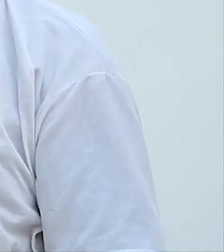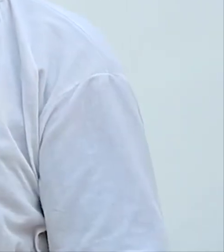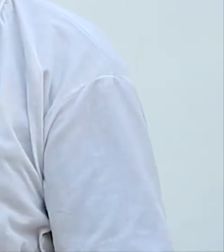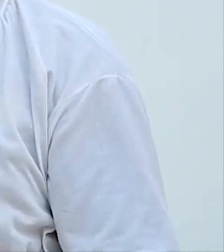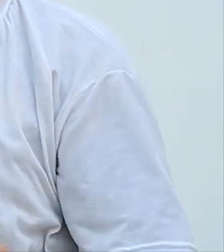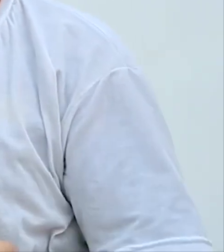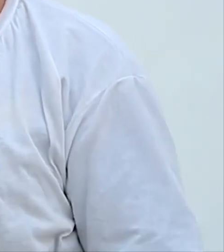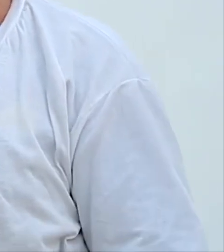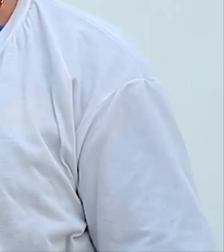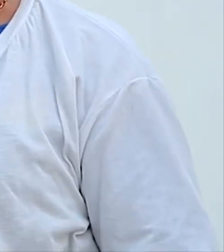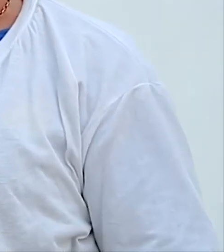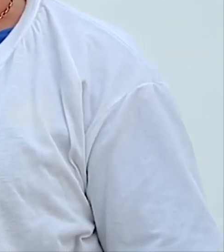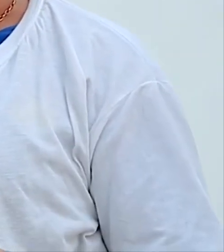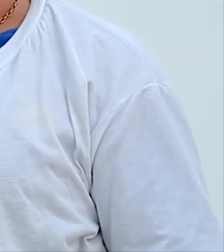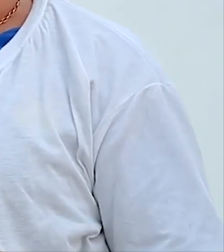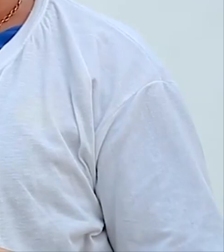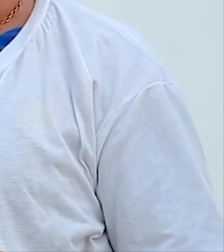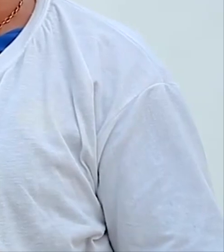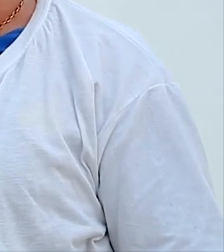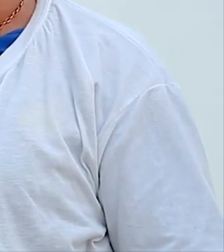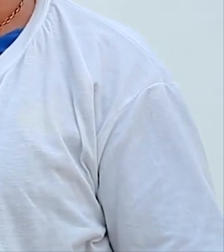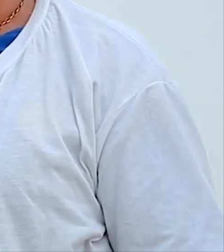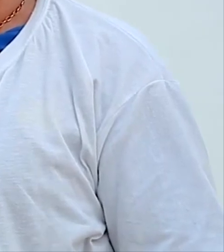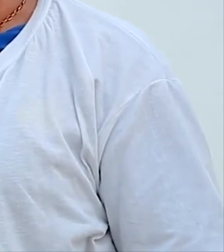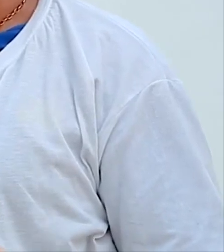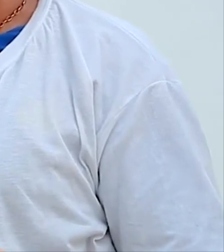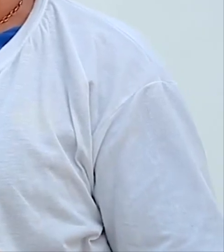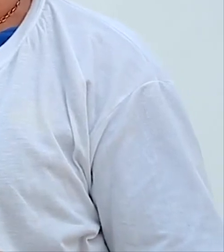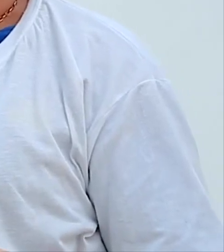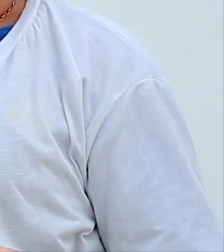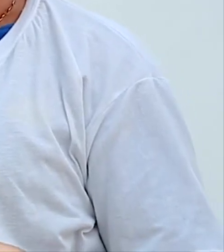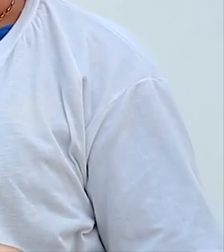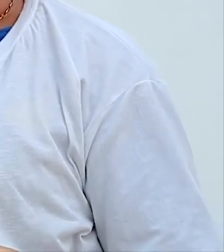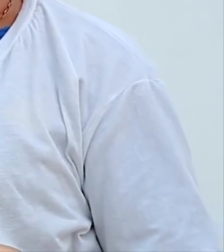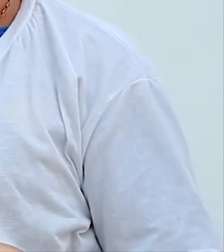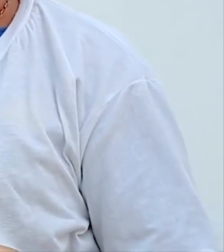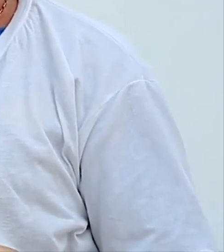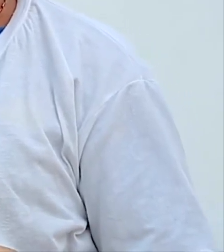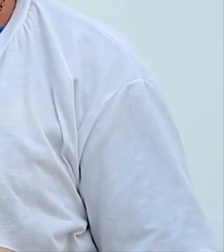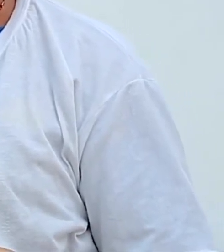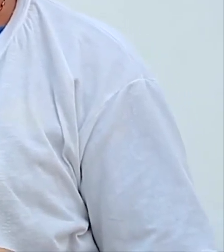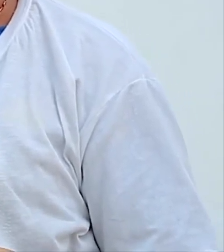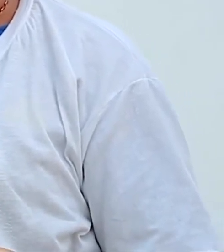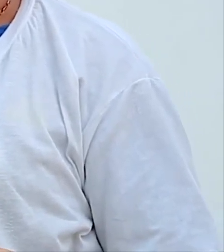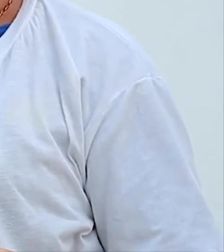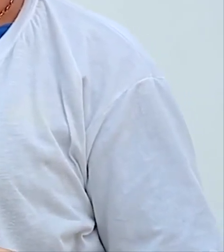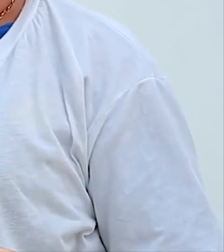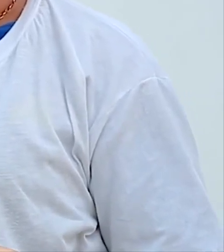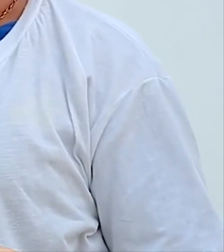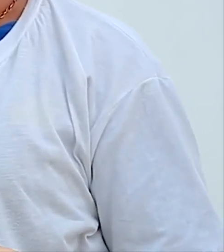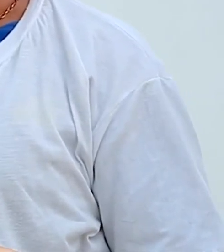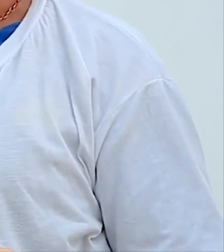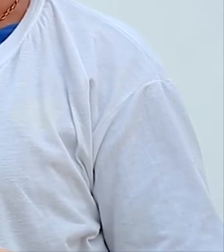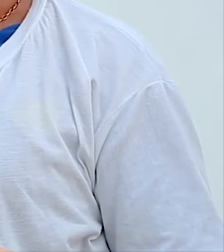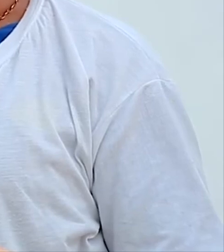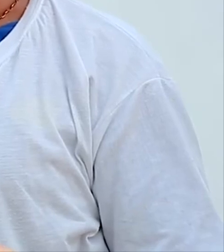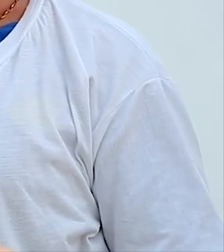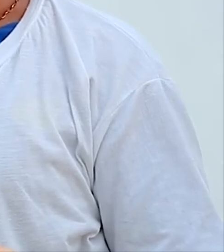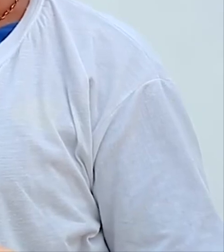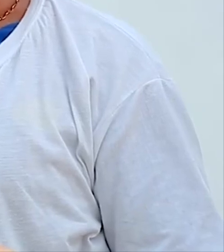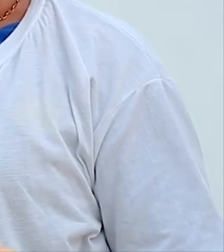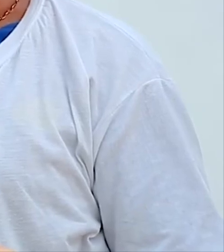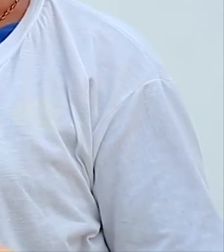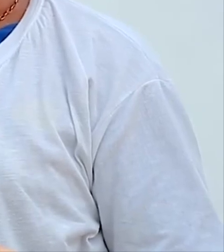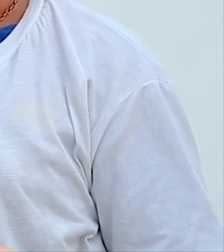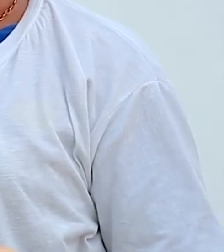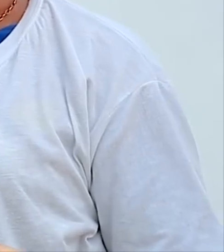Não, aí o frescal faz com 8 litros, mussarela com 12 litros e assim por diante. Os